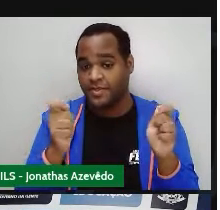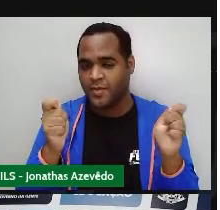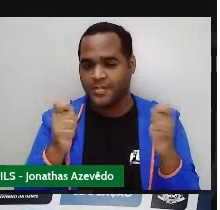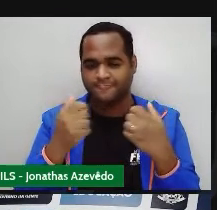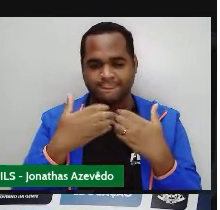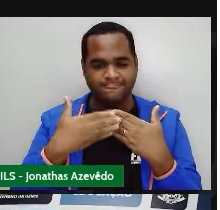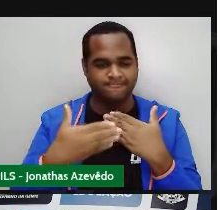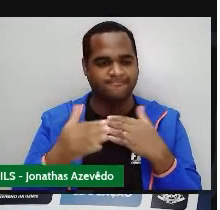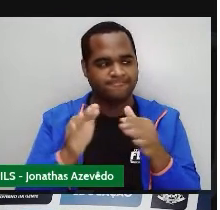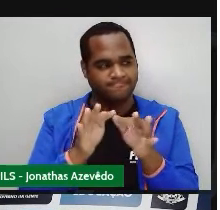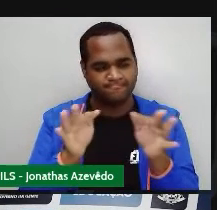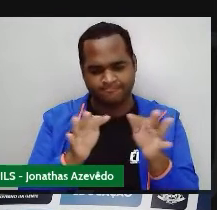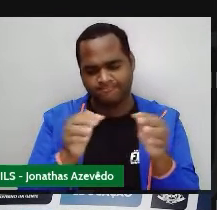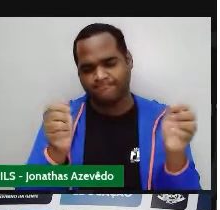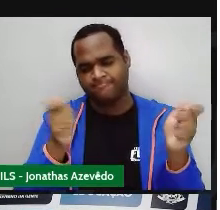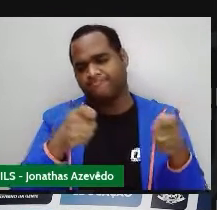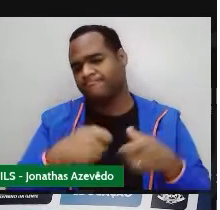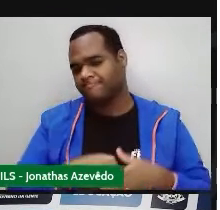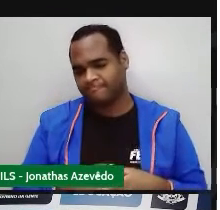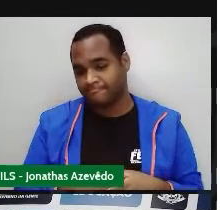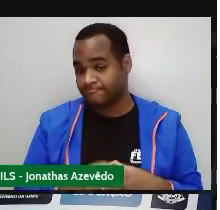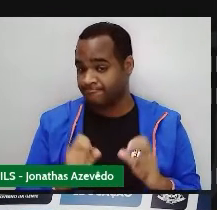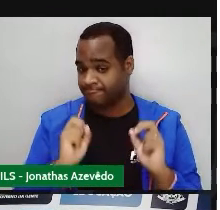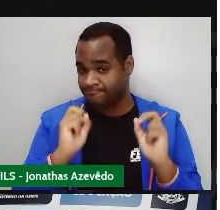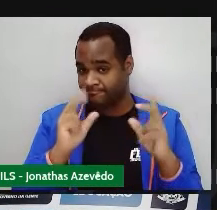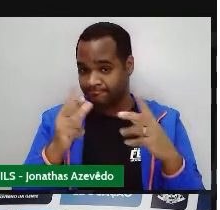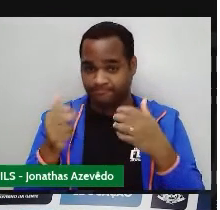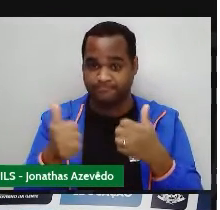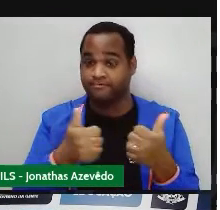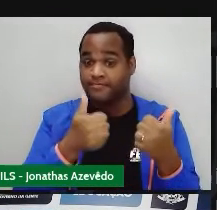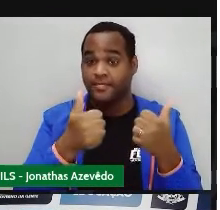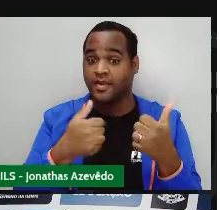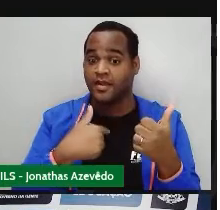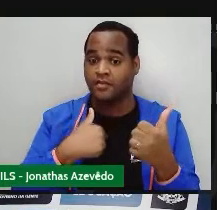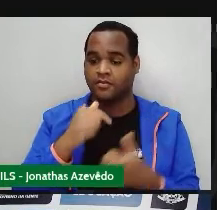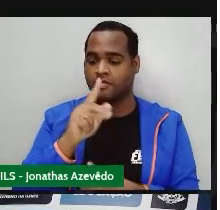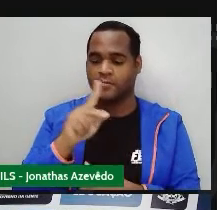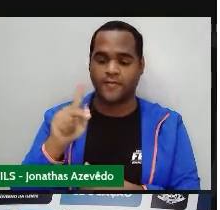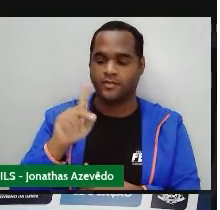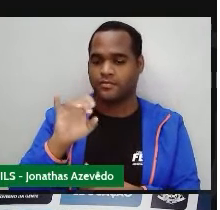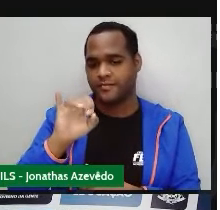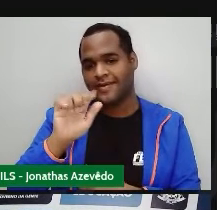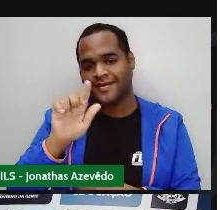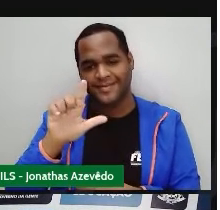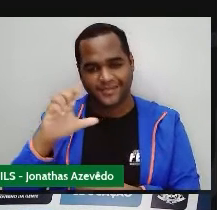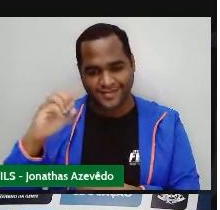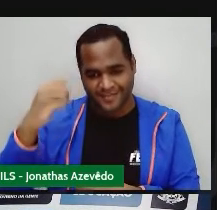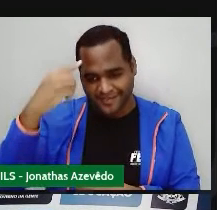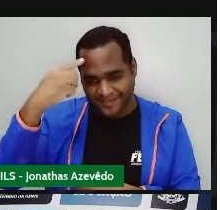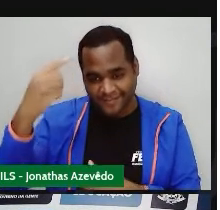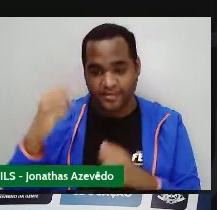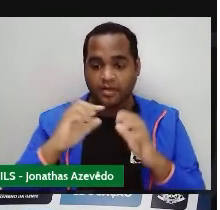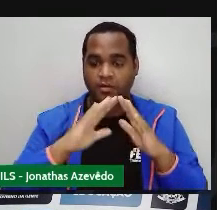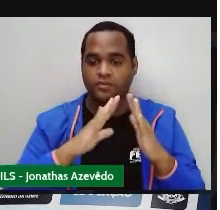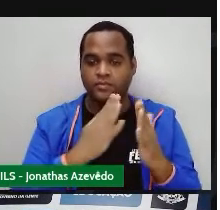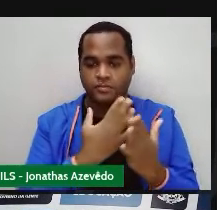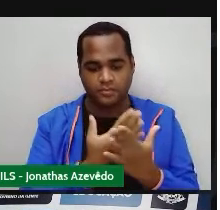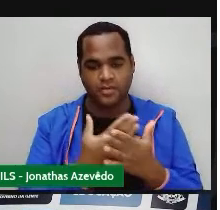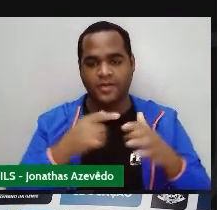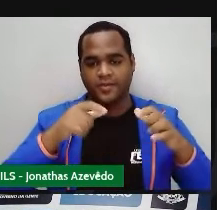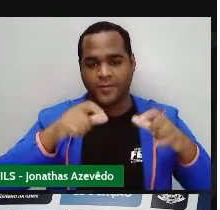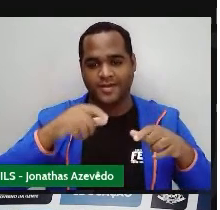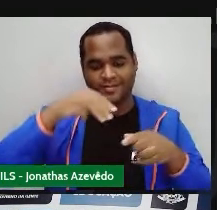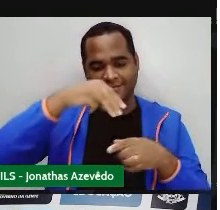as coisas sejam mais simples possível tá bom bom eu sou professor Iago Ramos é venho lá da escola municipal